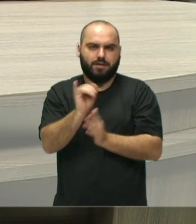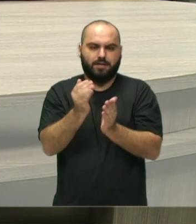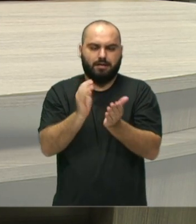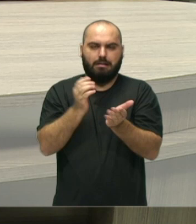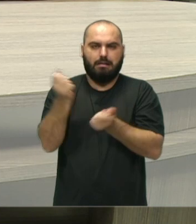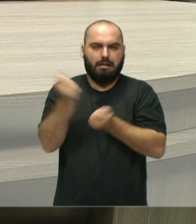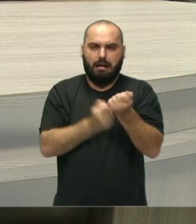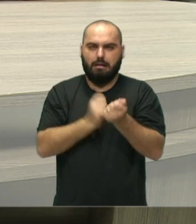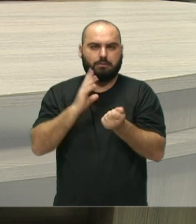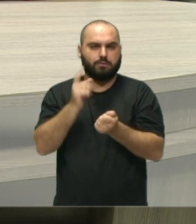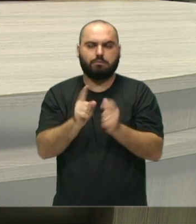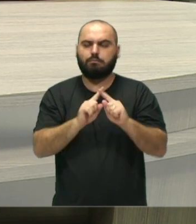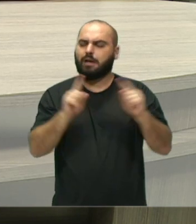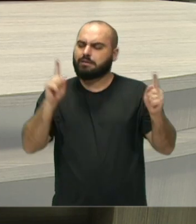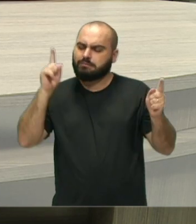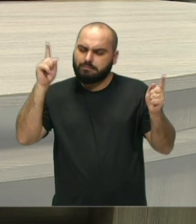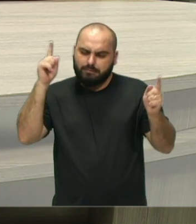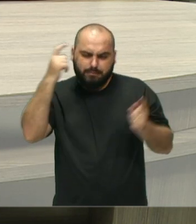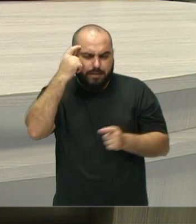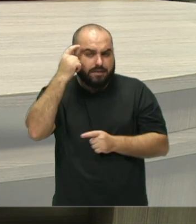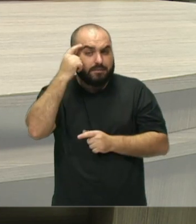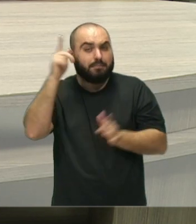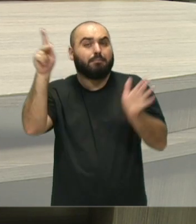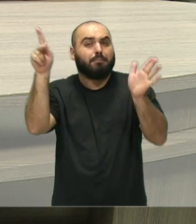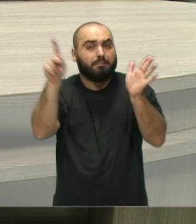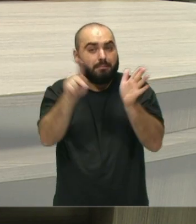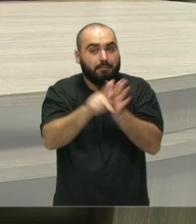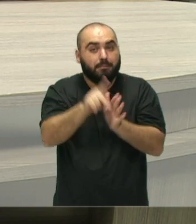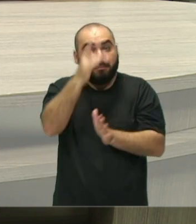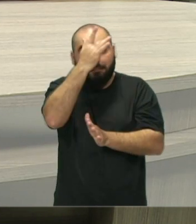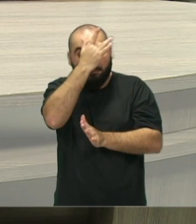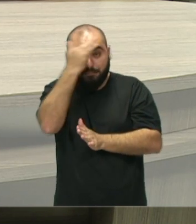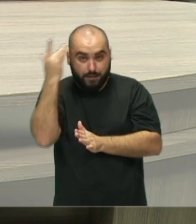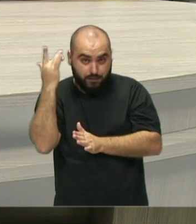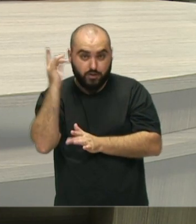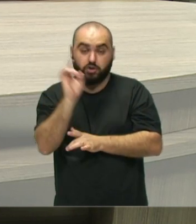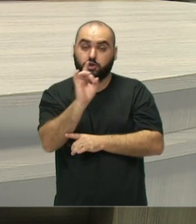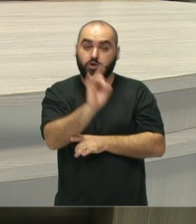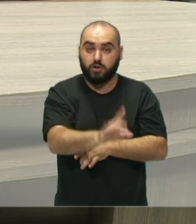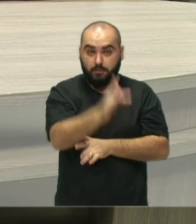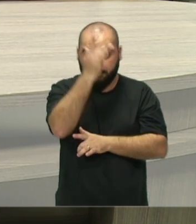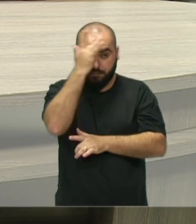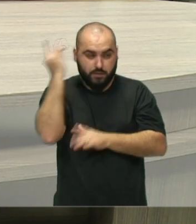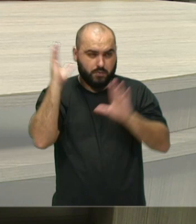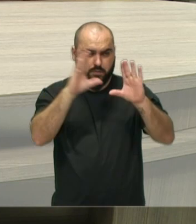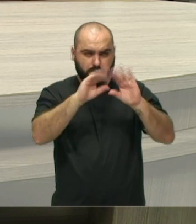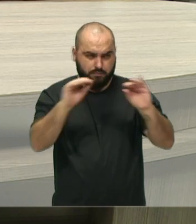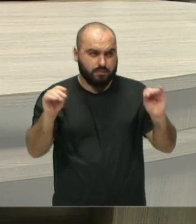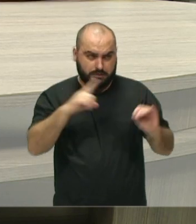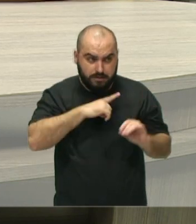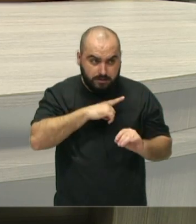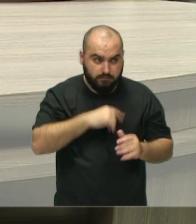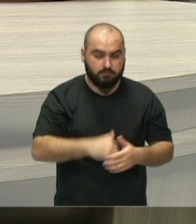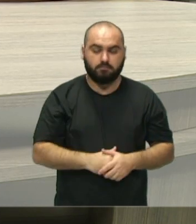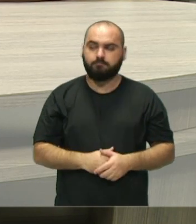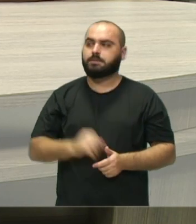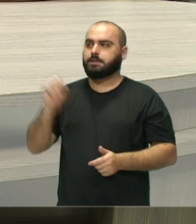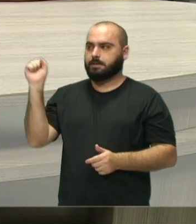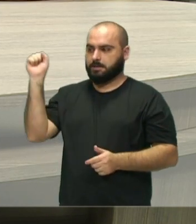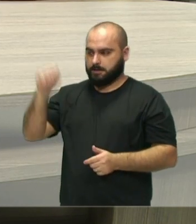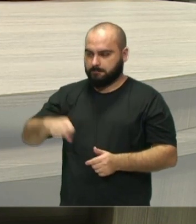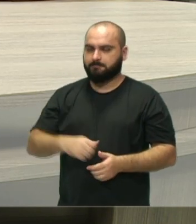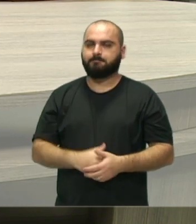mas pensadas especificamente para as pessoas com todo conforto, porque as balsas são bastante confortáveis. Sim,